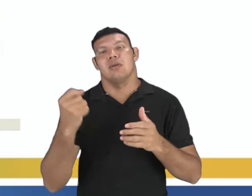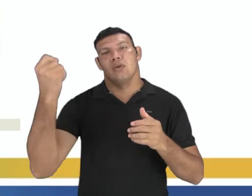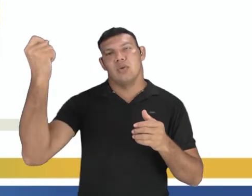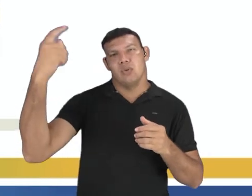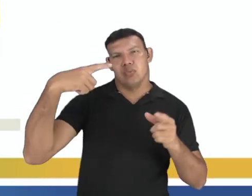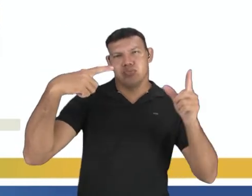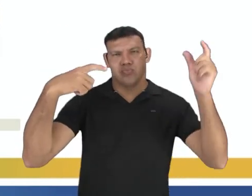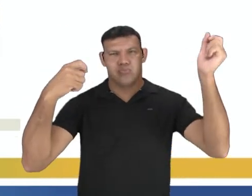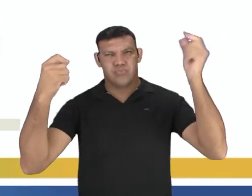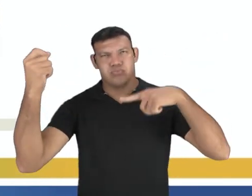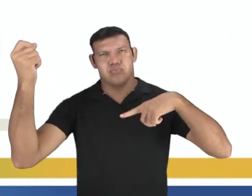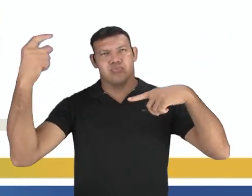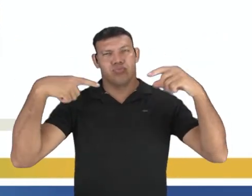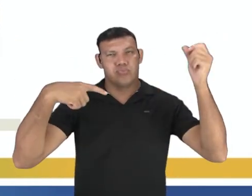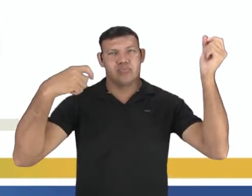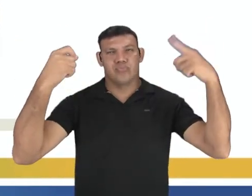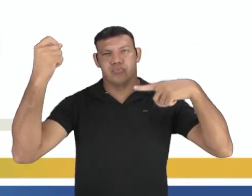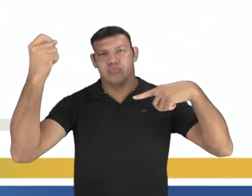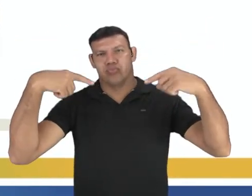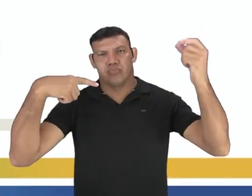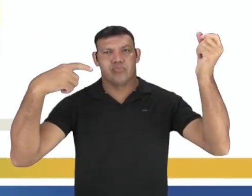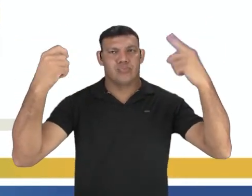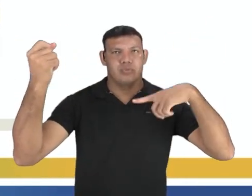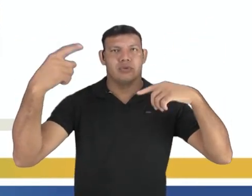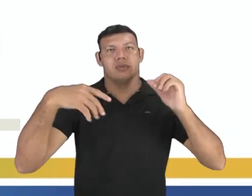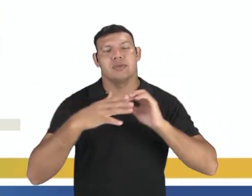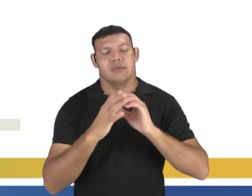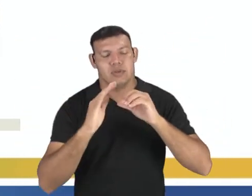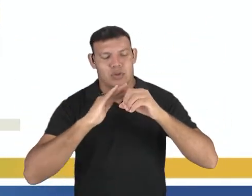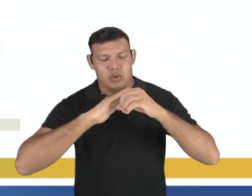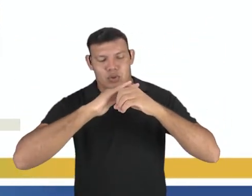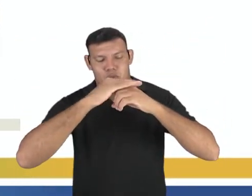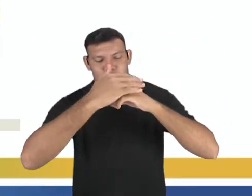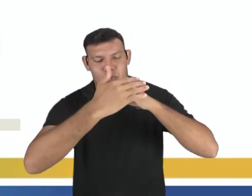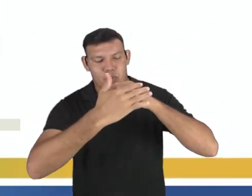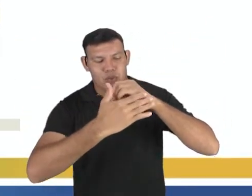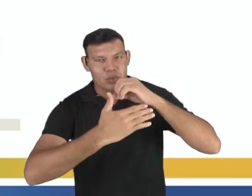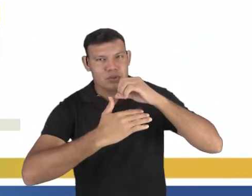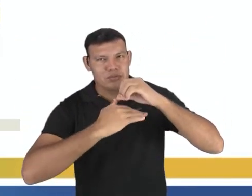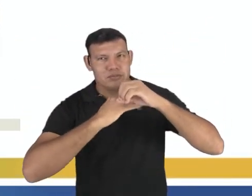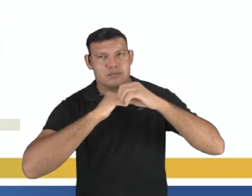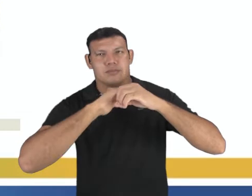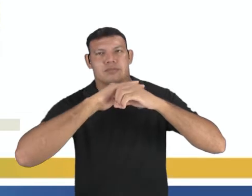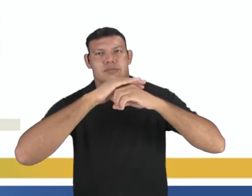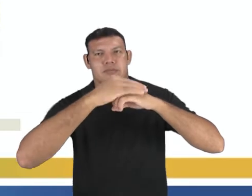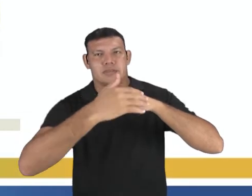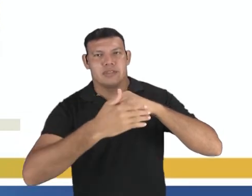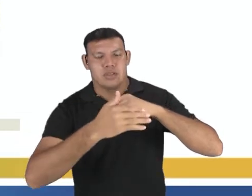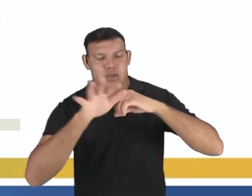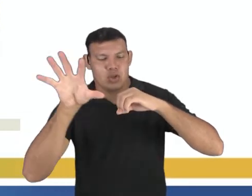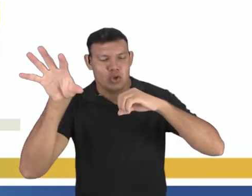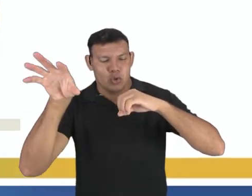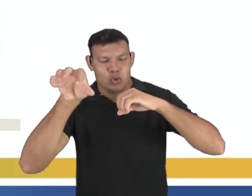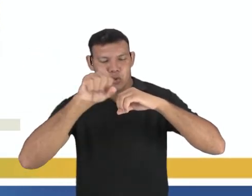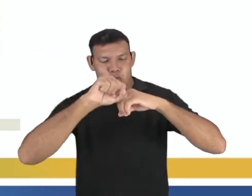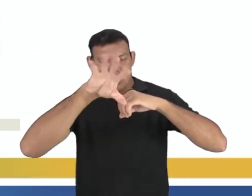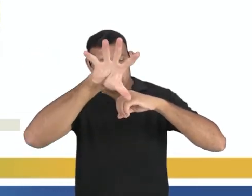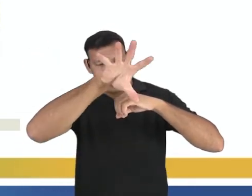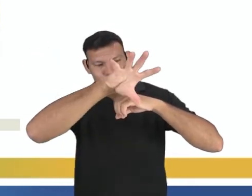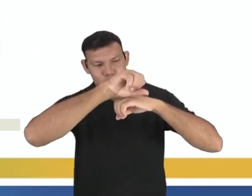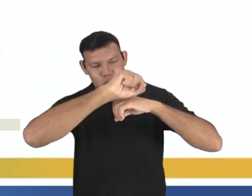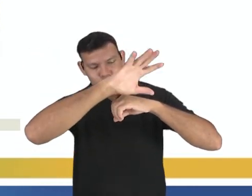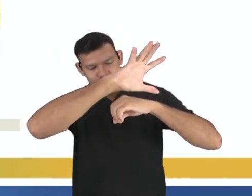o estroma do cloroplasto. O estroma do cloroplasto é uma camada que envolve esse cloroplasto, a fixação